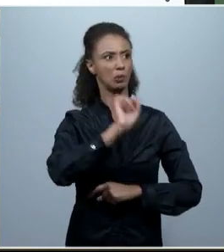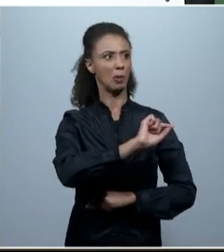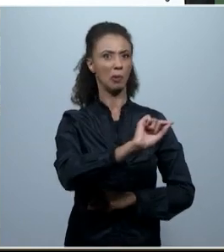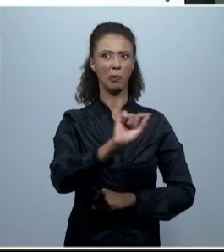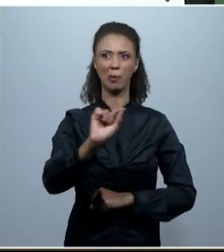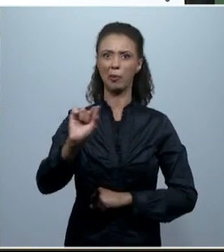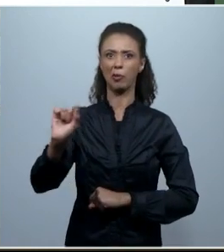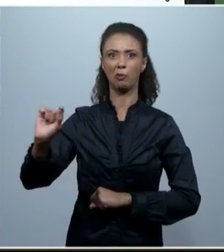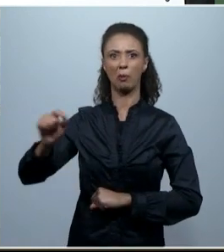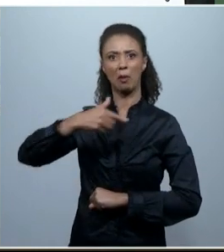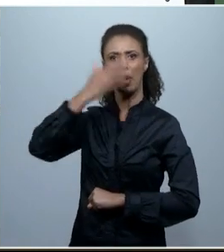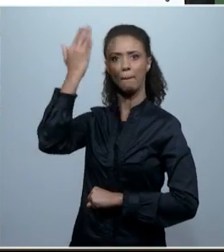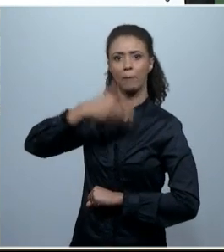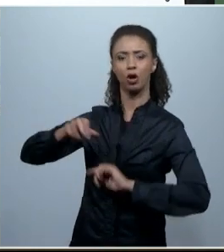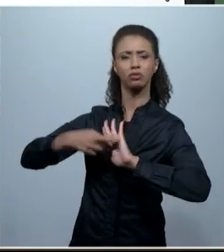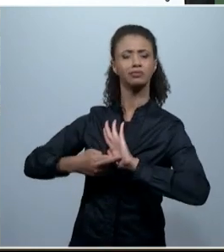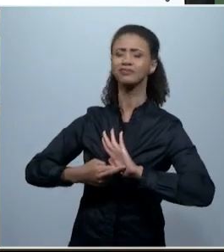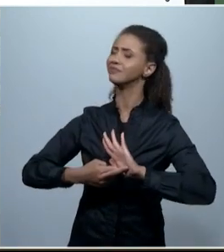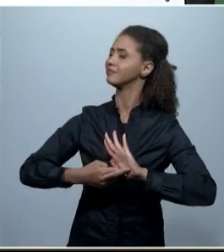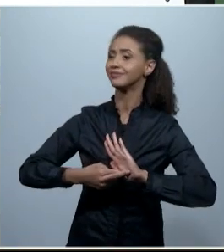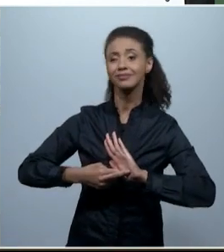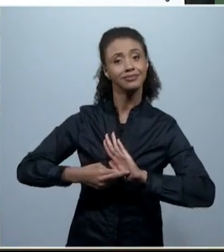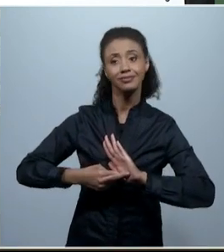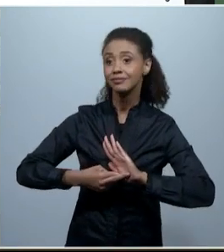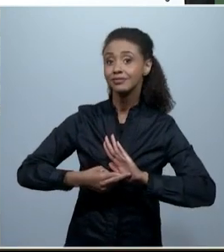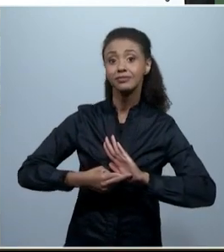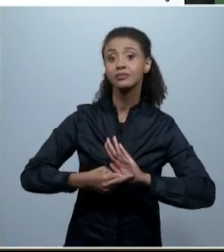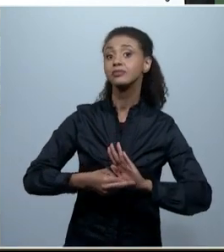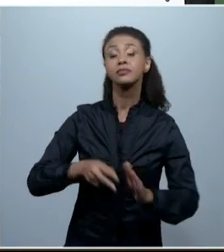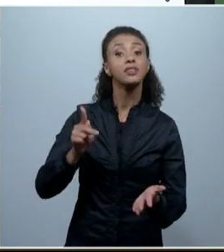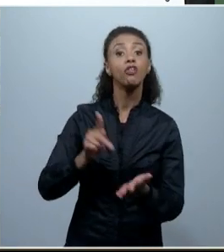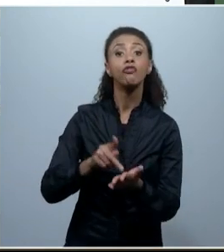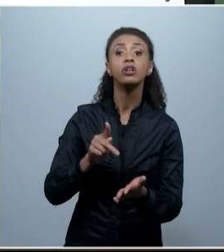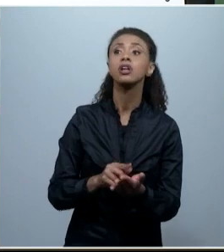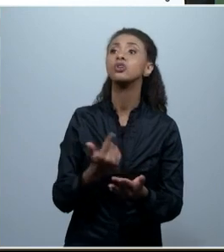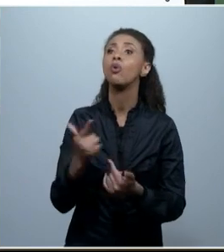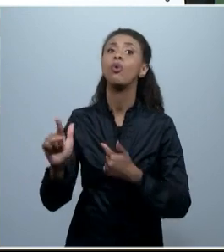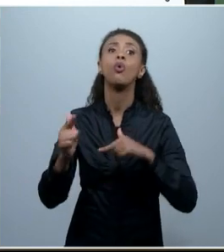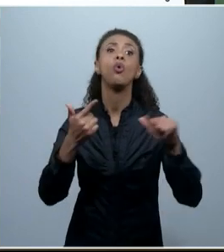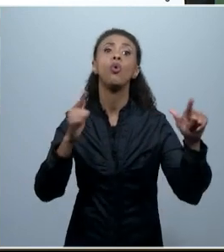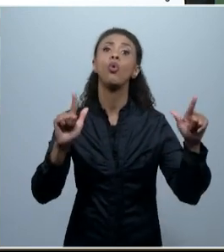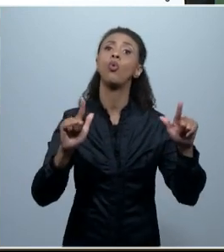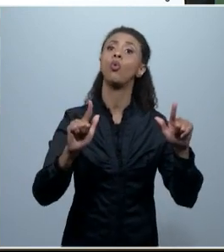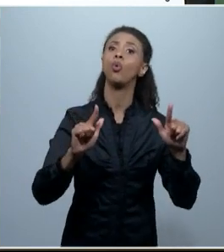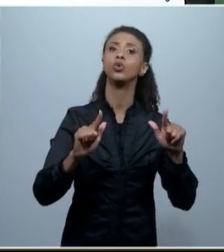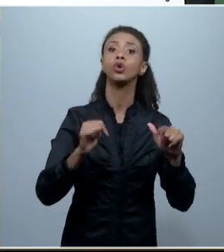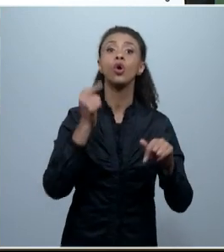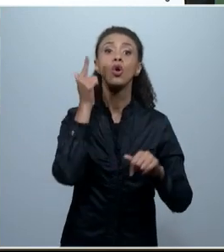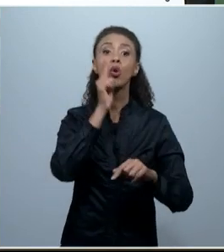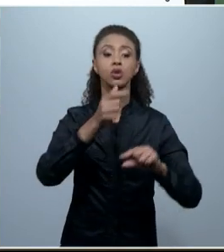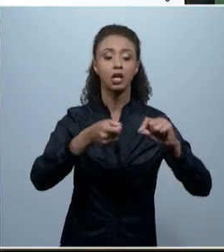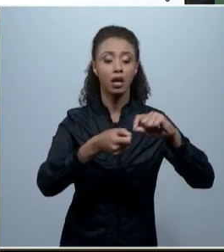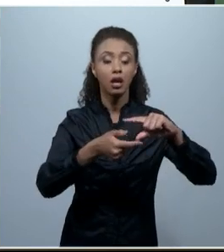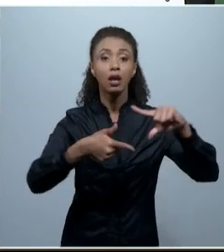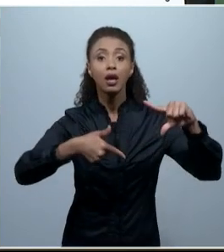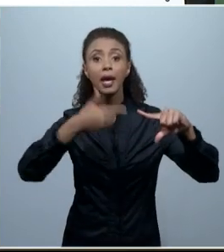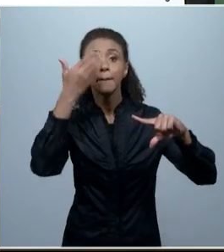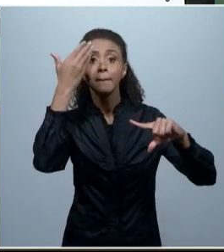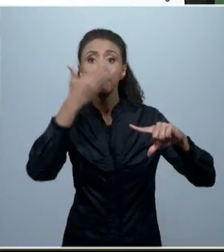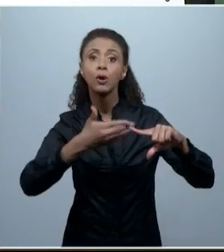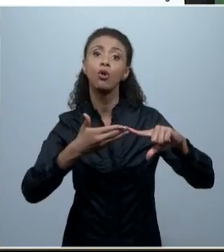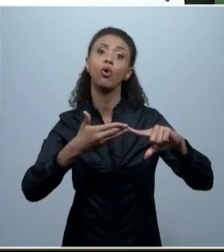provar alguns teoremas ela tem como objetivo a outras coisas fundamentar a geometria produzir